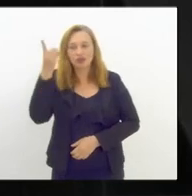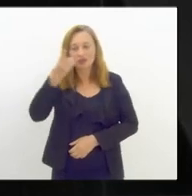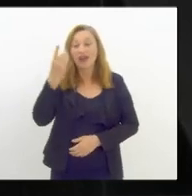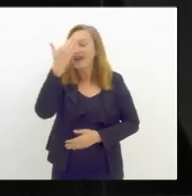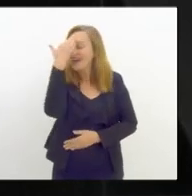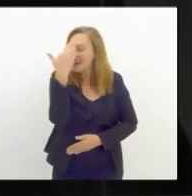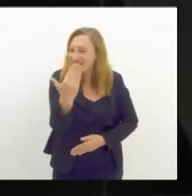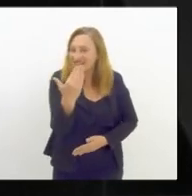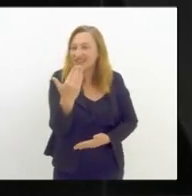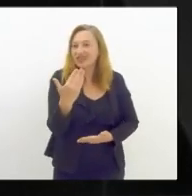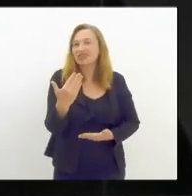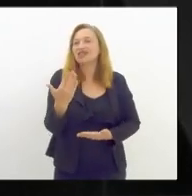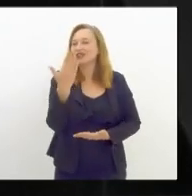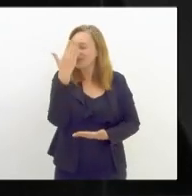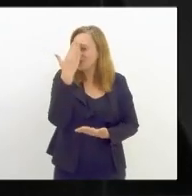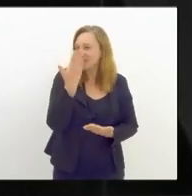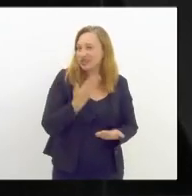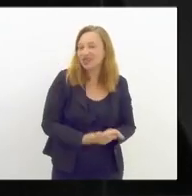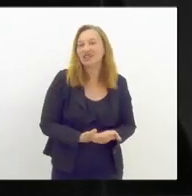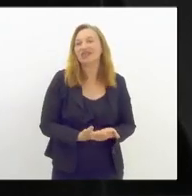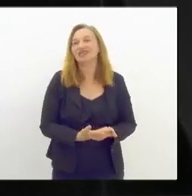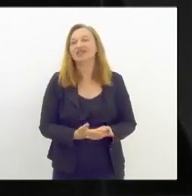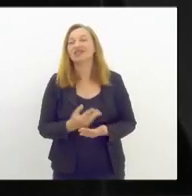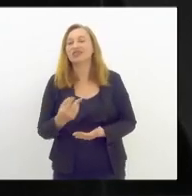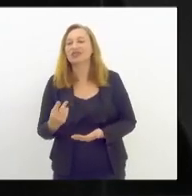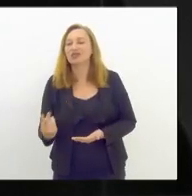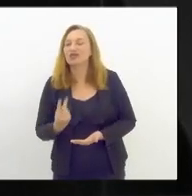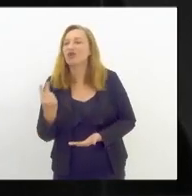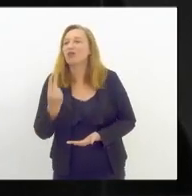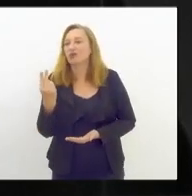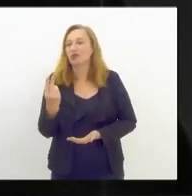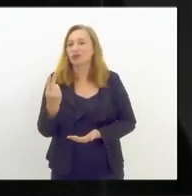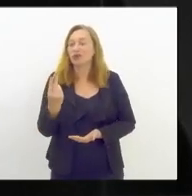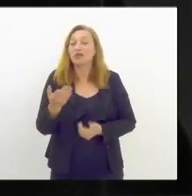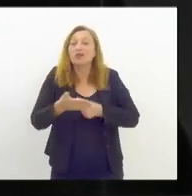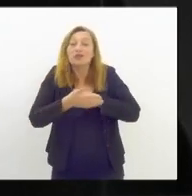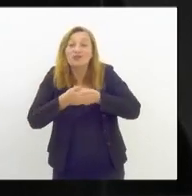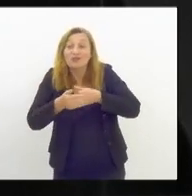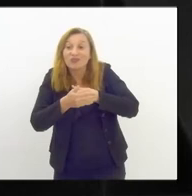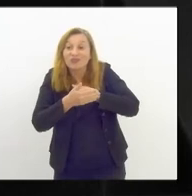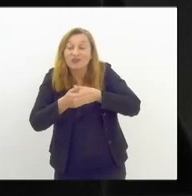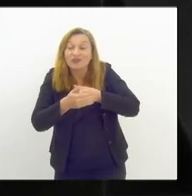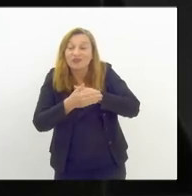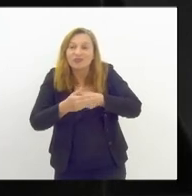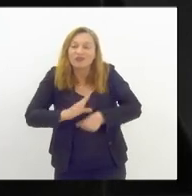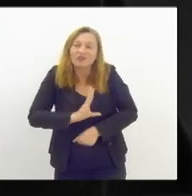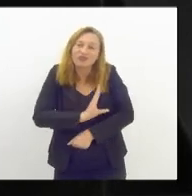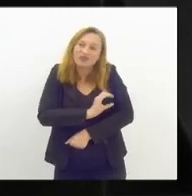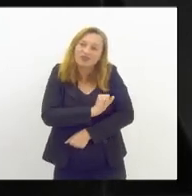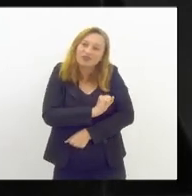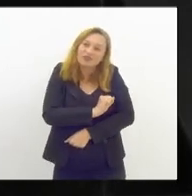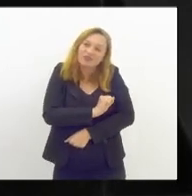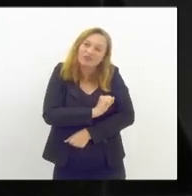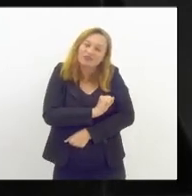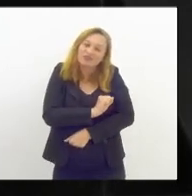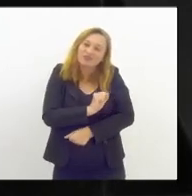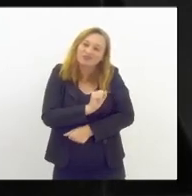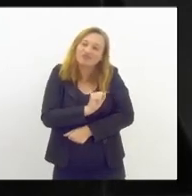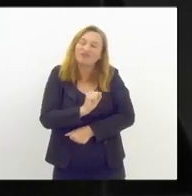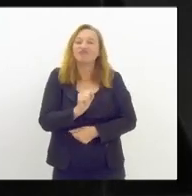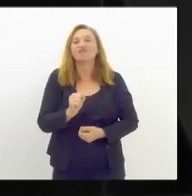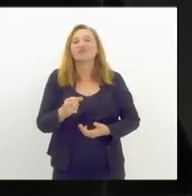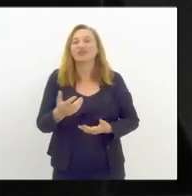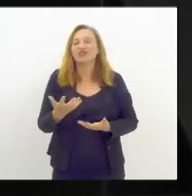confiança credibilidade agradeço demais o carinho o amor o calor humano que